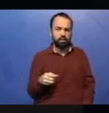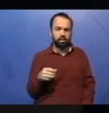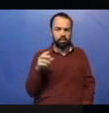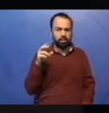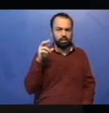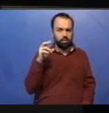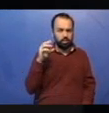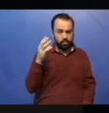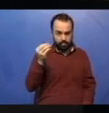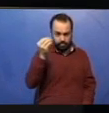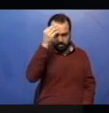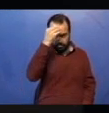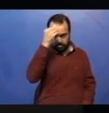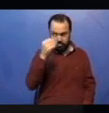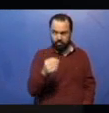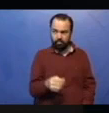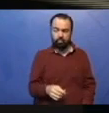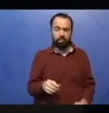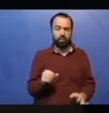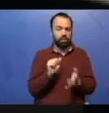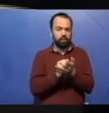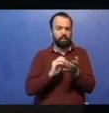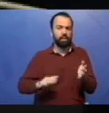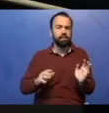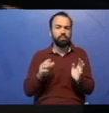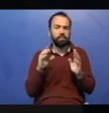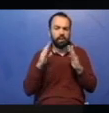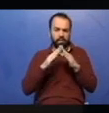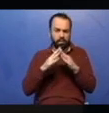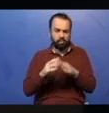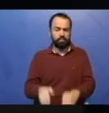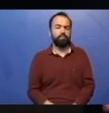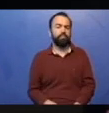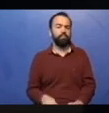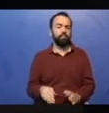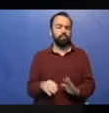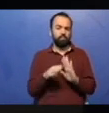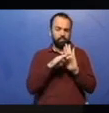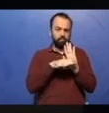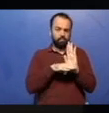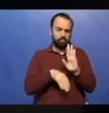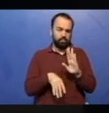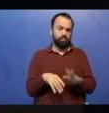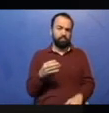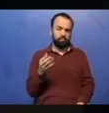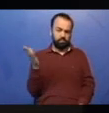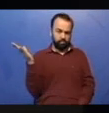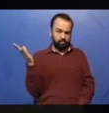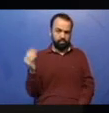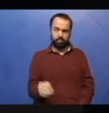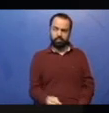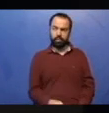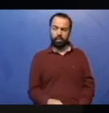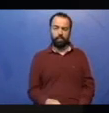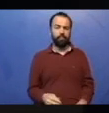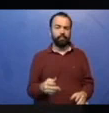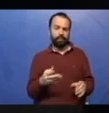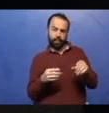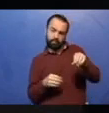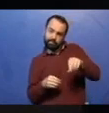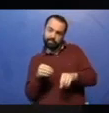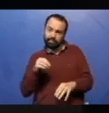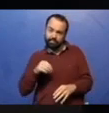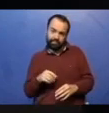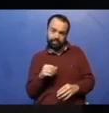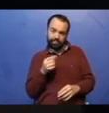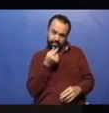de hoje e o para casa. Esta é a nossa rotina. Vai lá, pega a sua apostila, o seu estojo